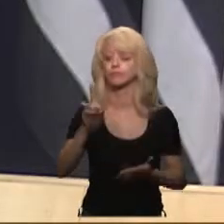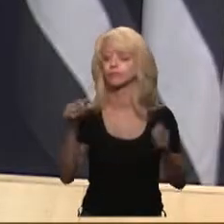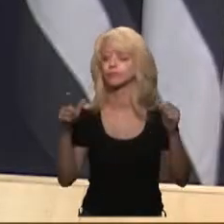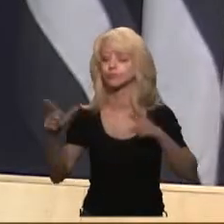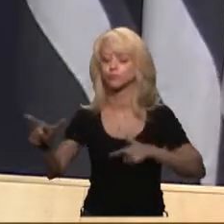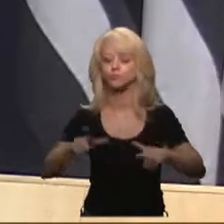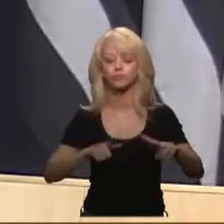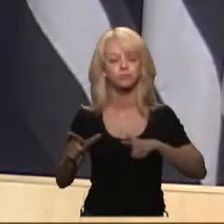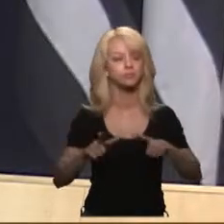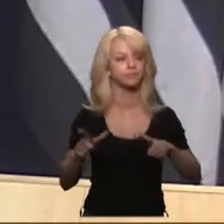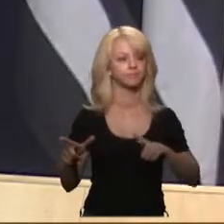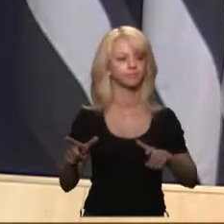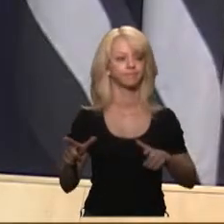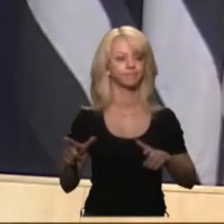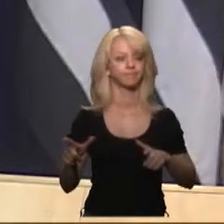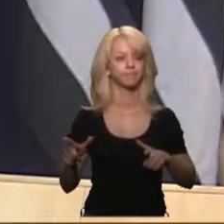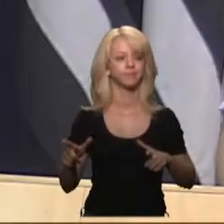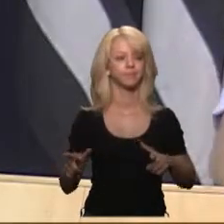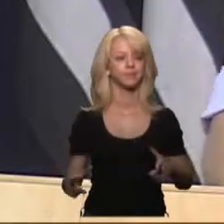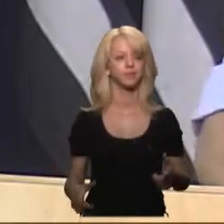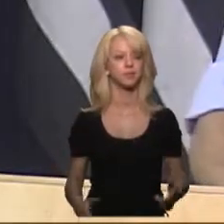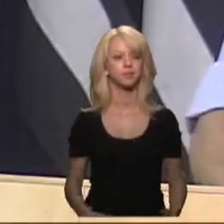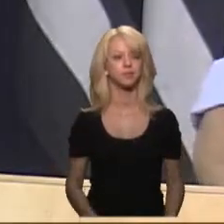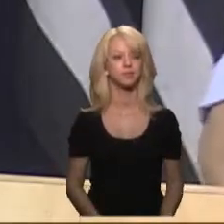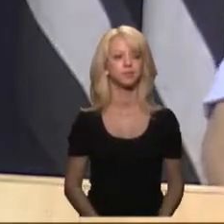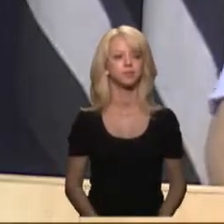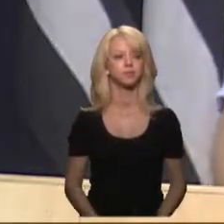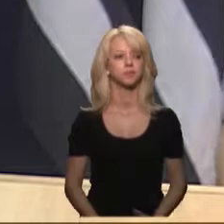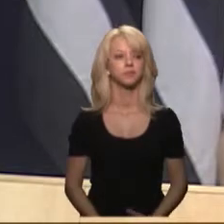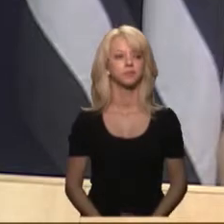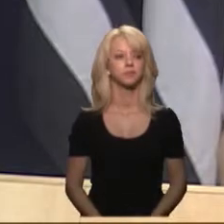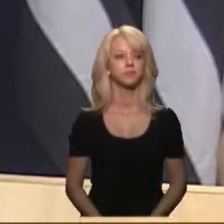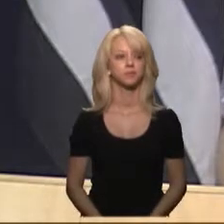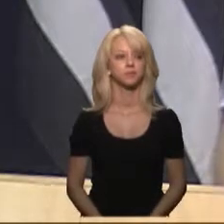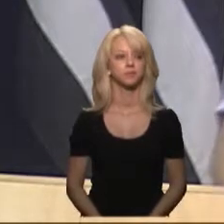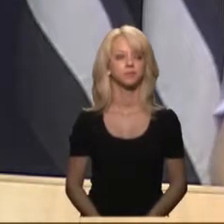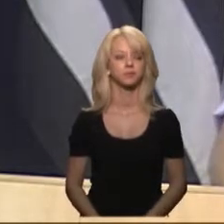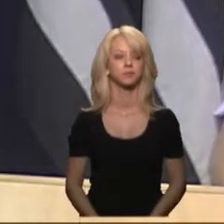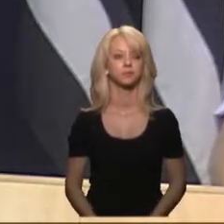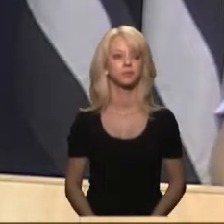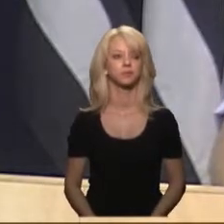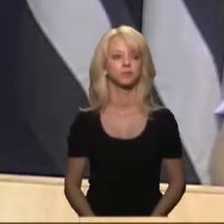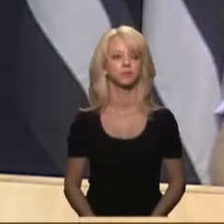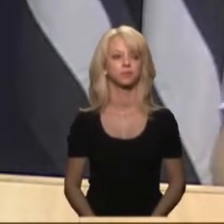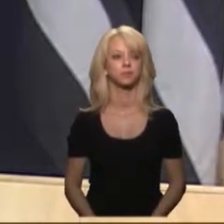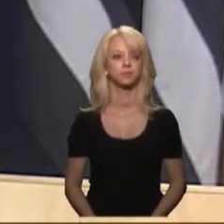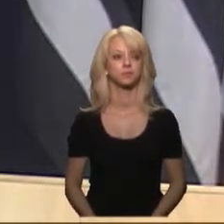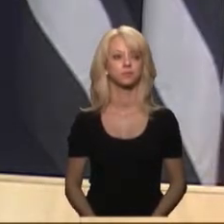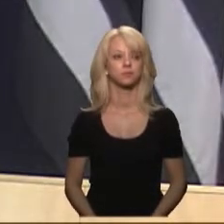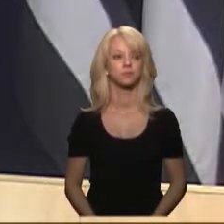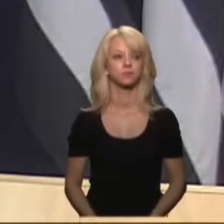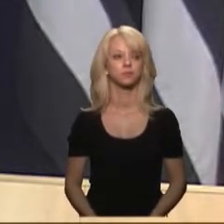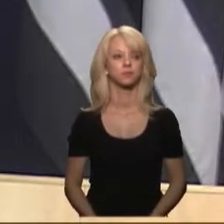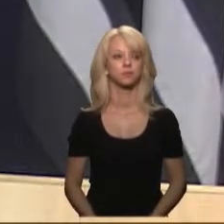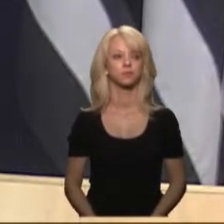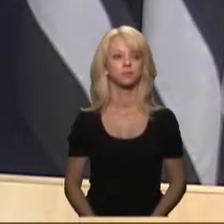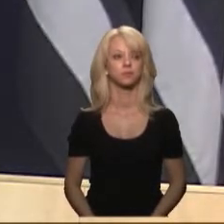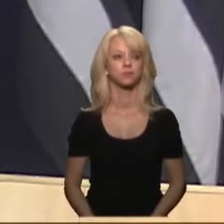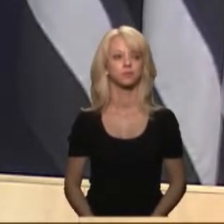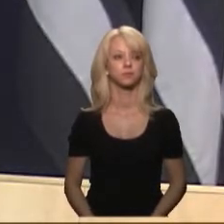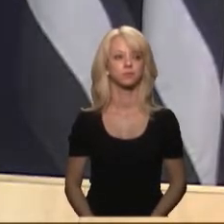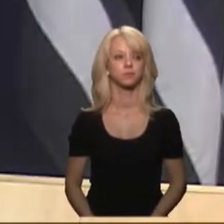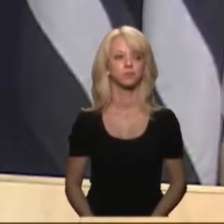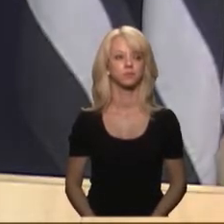com qualidade de vida? Porque senão, amanhã, eu vou ser um ônus ou eu vou ser um bônus para o